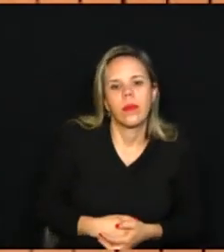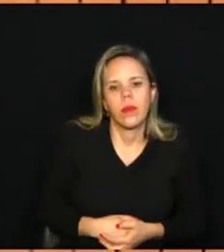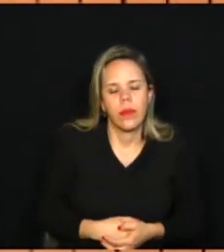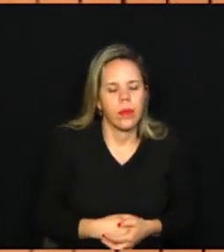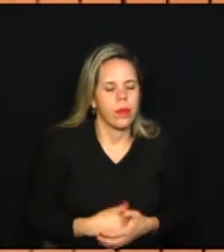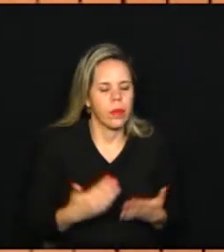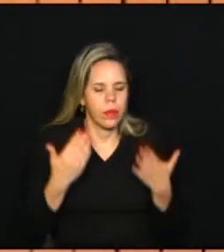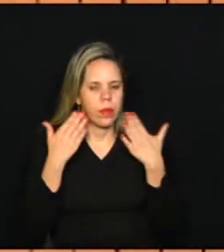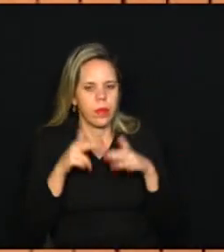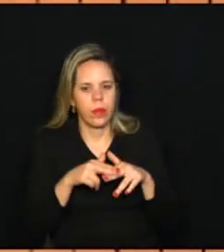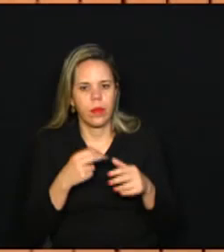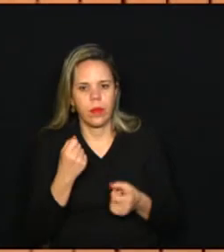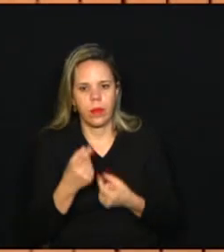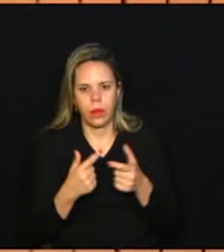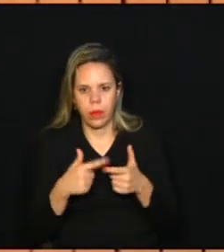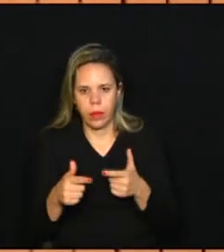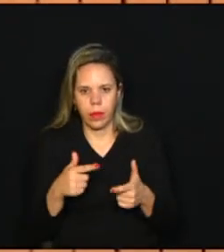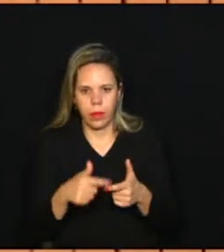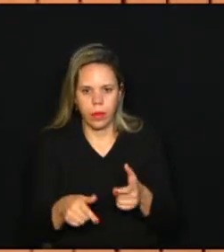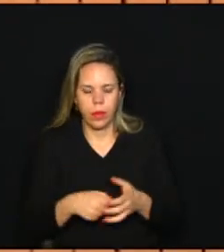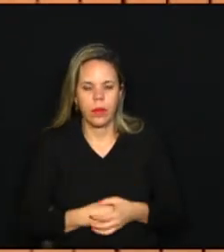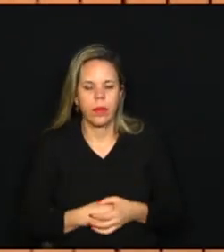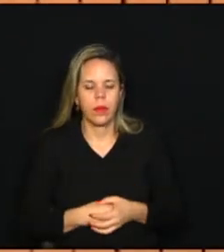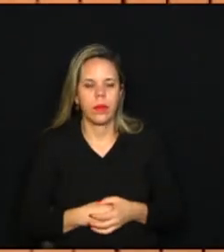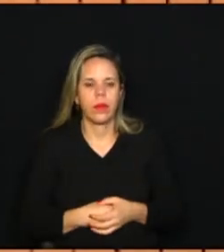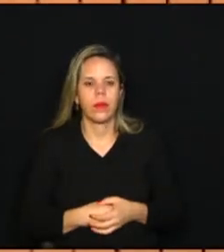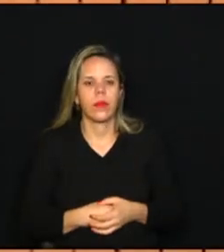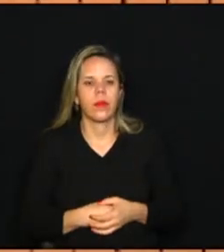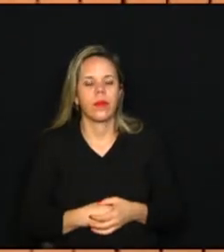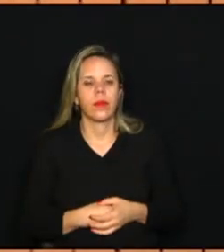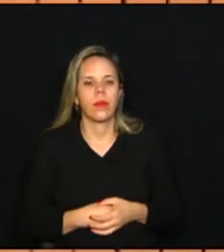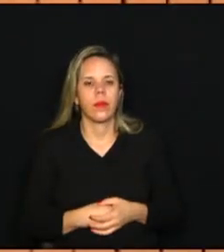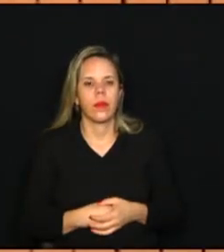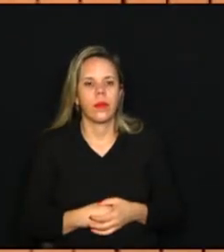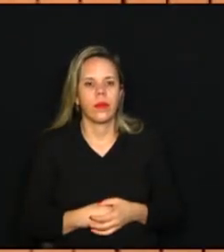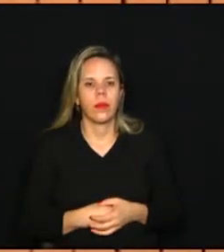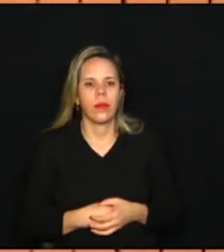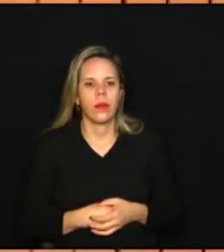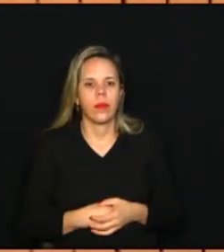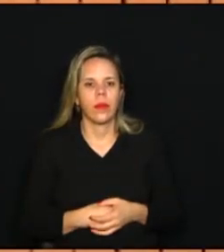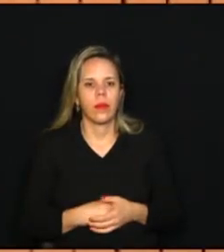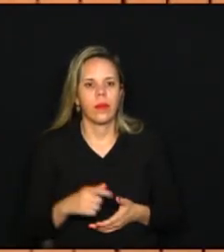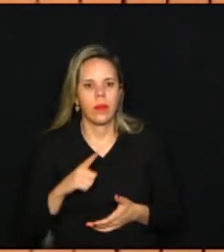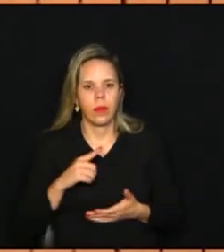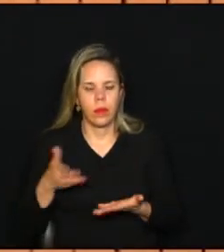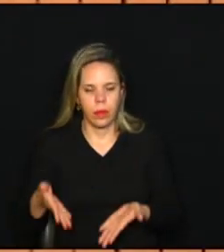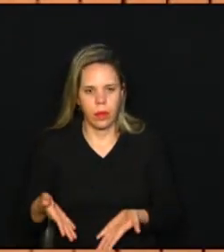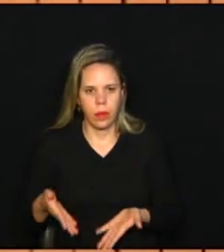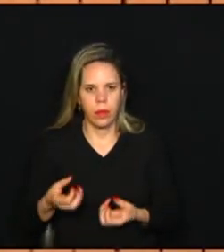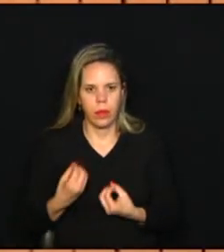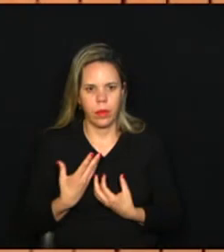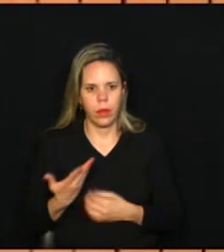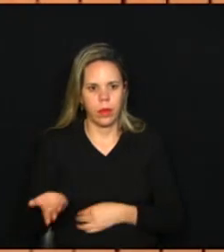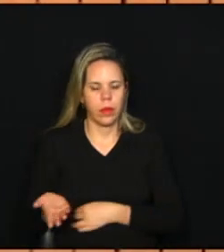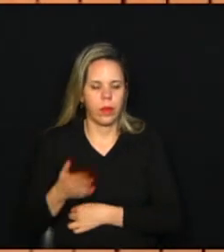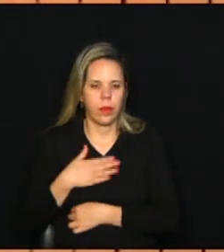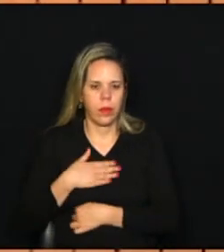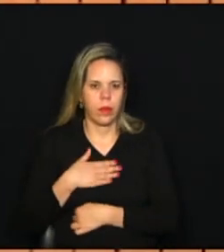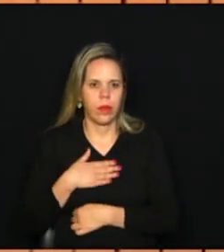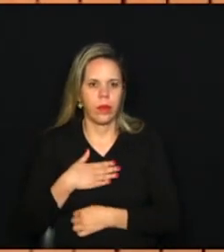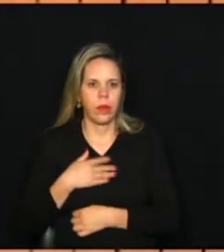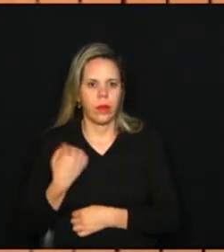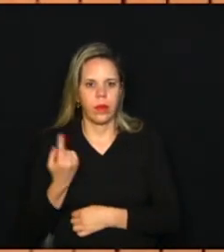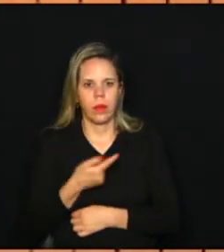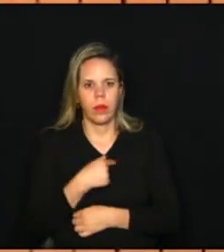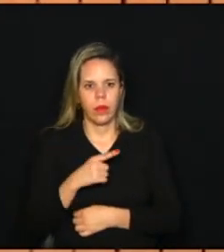diante de alguns cenários, de algumas circunstâncias. Eu tenho já aqui informado a mim que nós